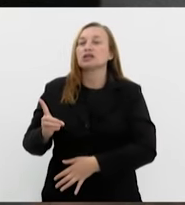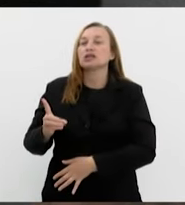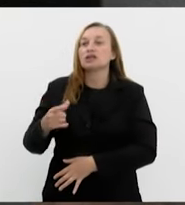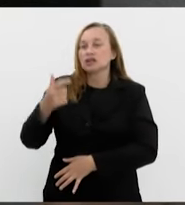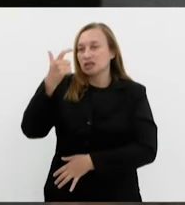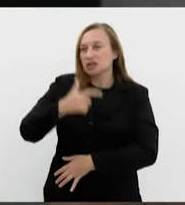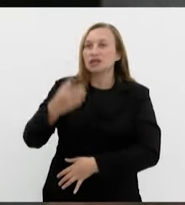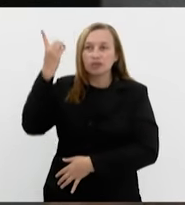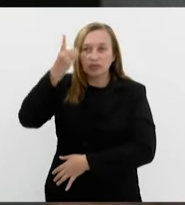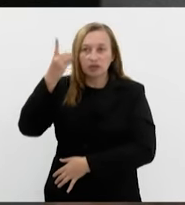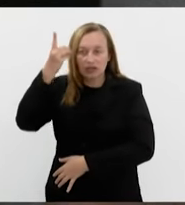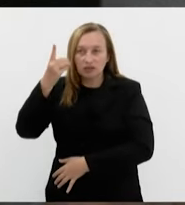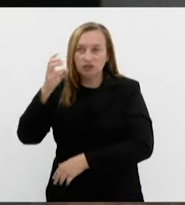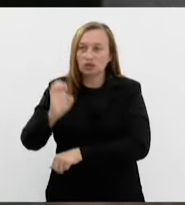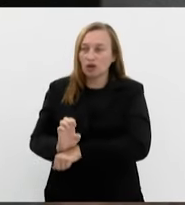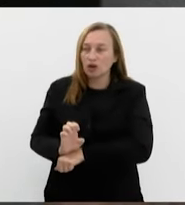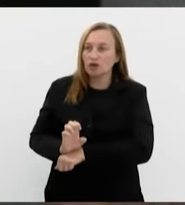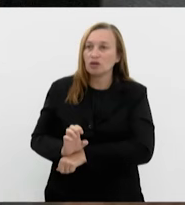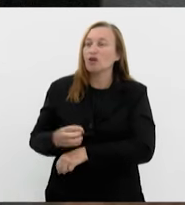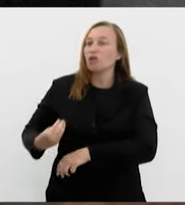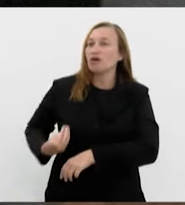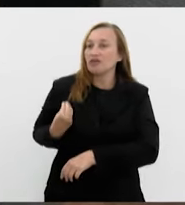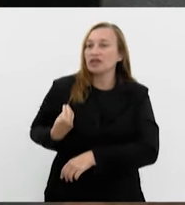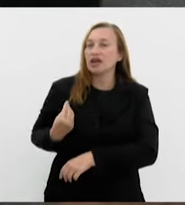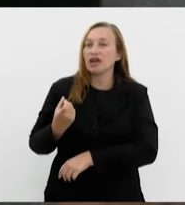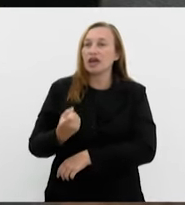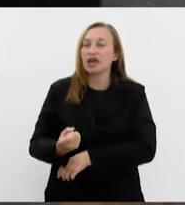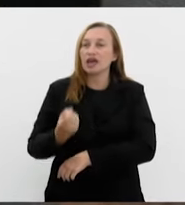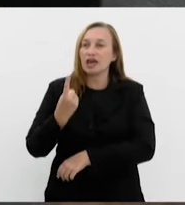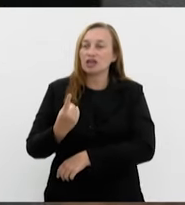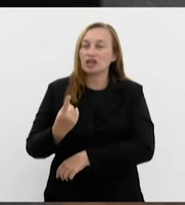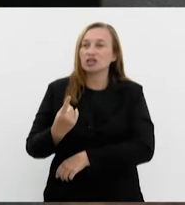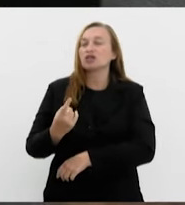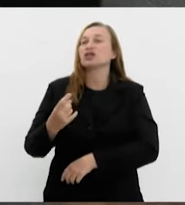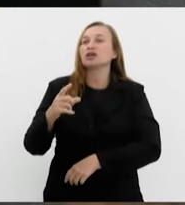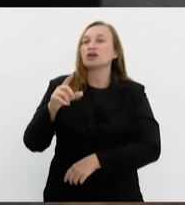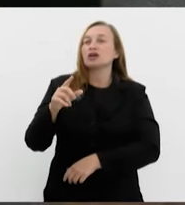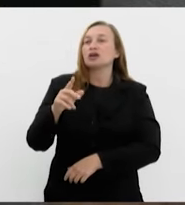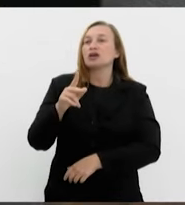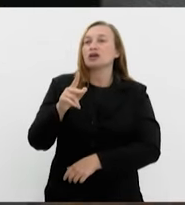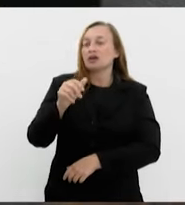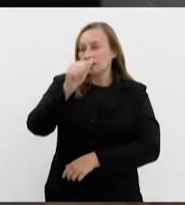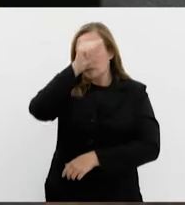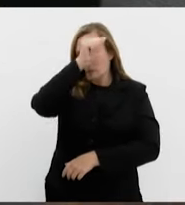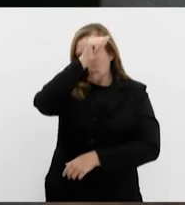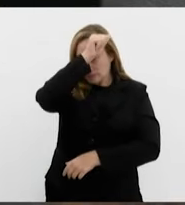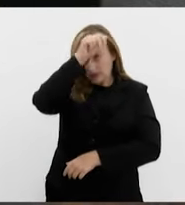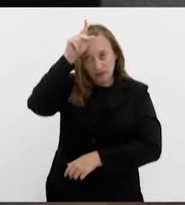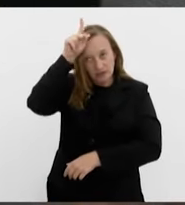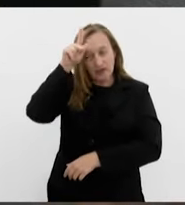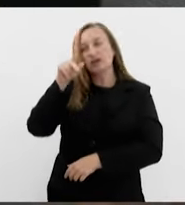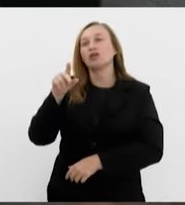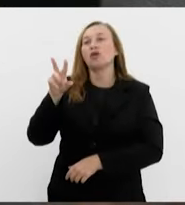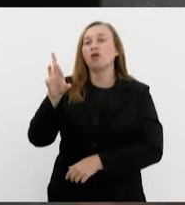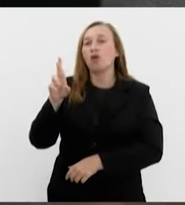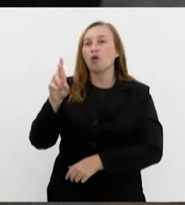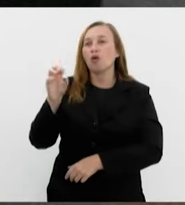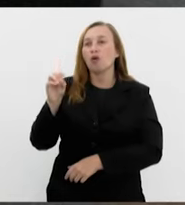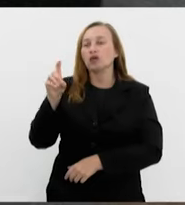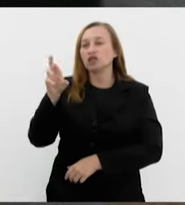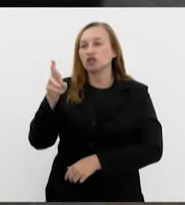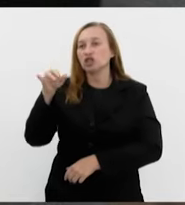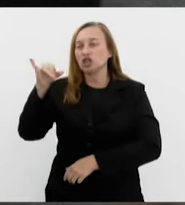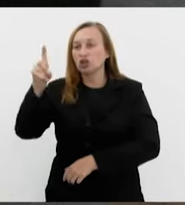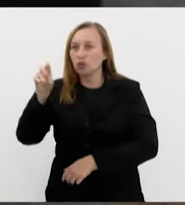do ex-prefeito Rodrigo Neves, com a presença do prefeito Axel Grael, e firmamos ali uma parceria